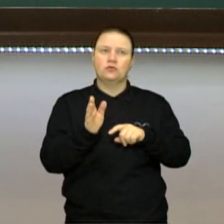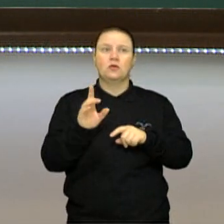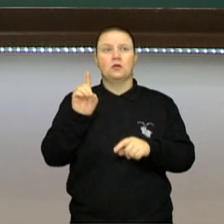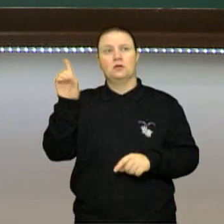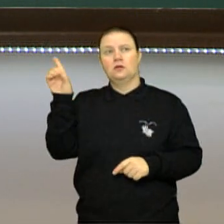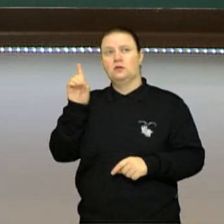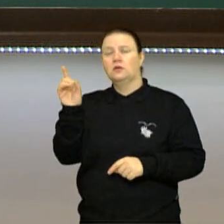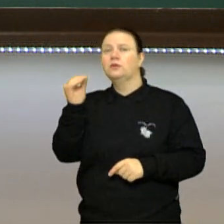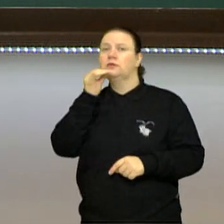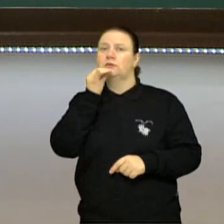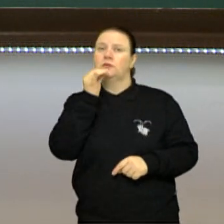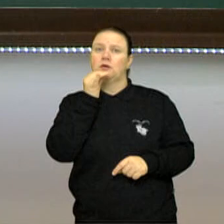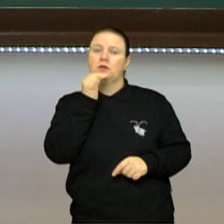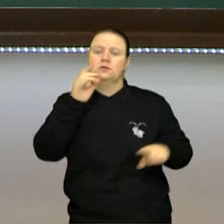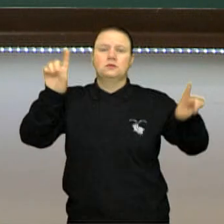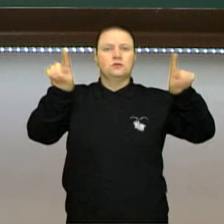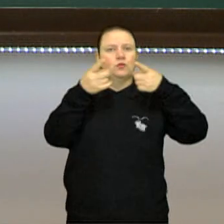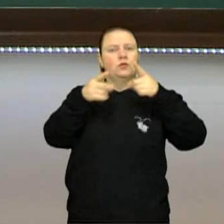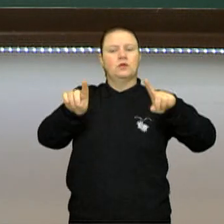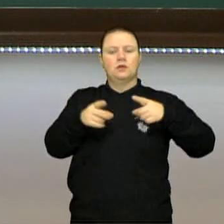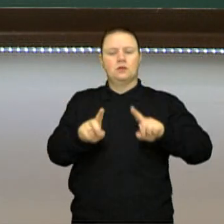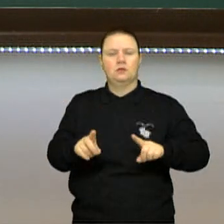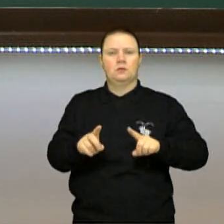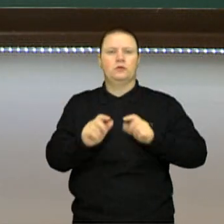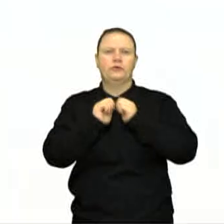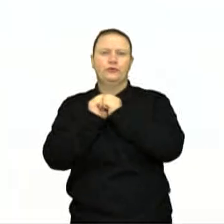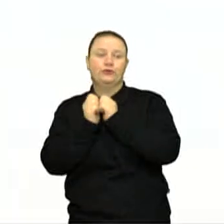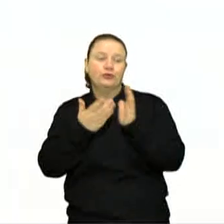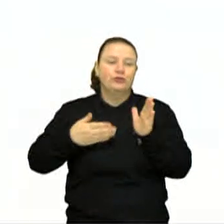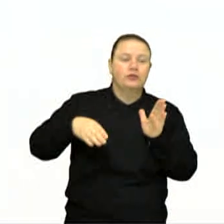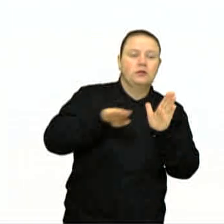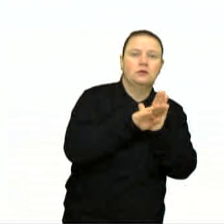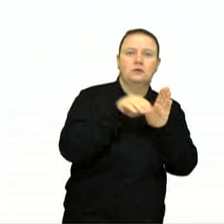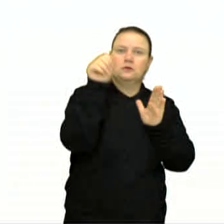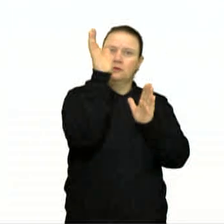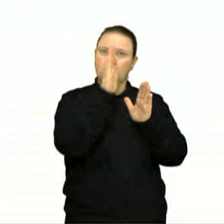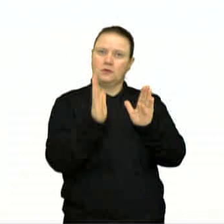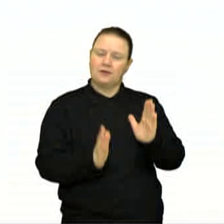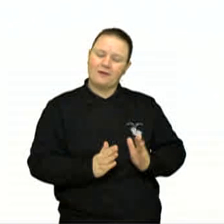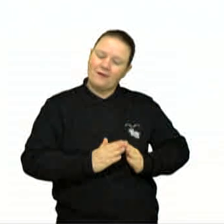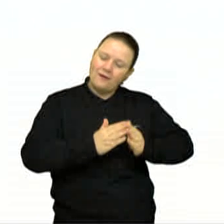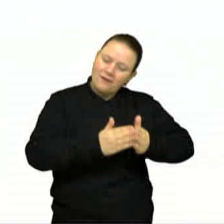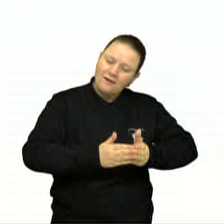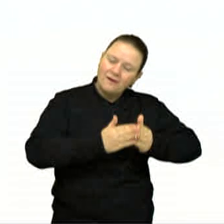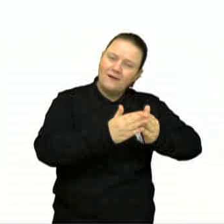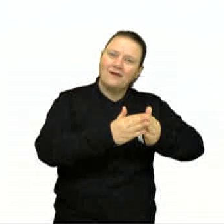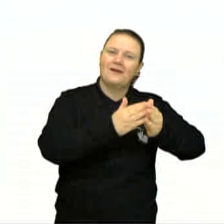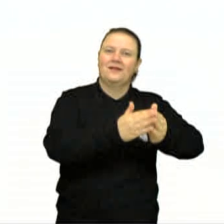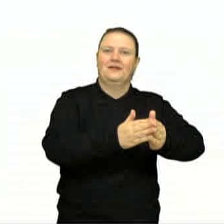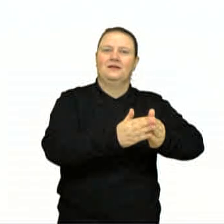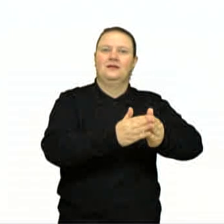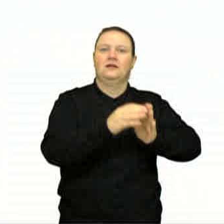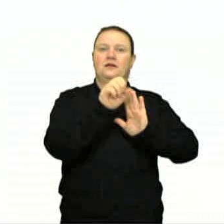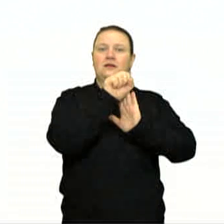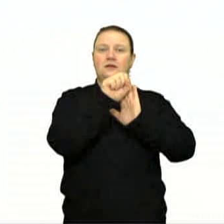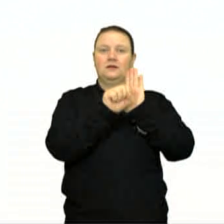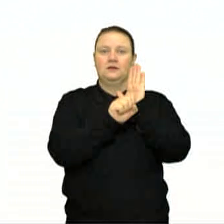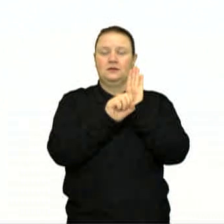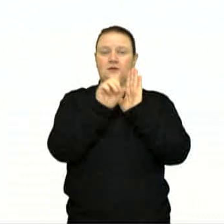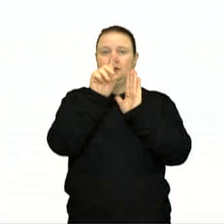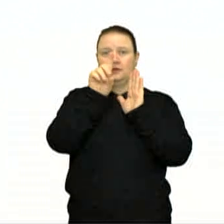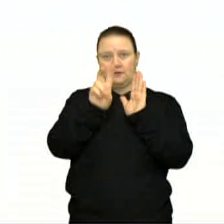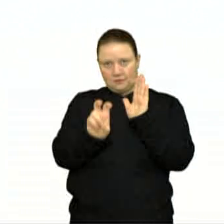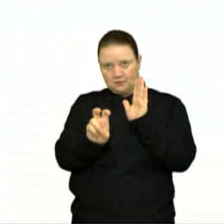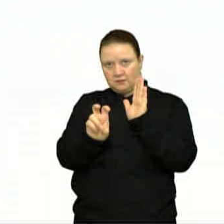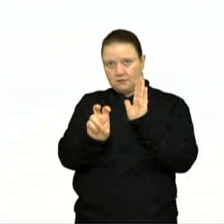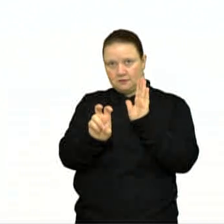vilâncico é um exemplo de música que veio com as caravelas. É uma forma musical e poética popular entre os séculos XV e XVIII,